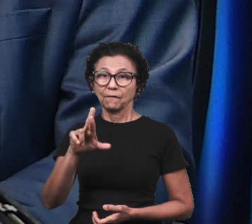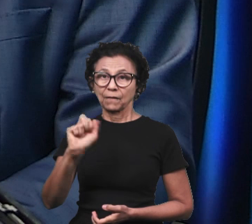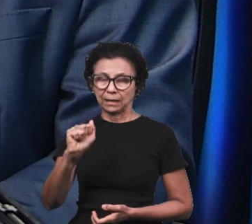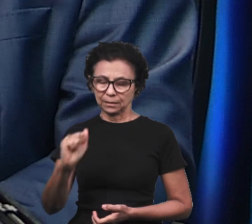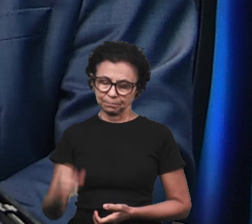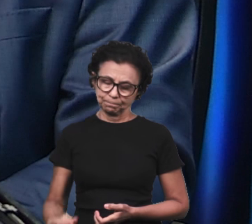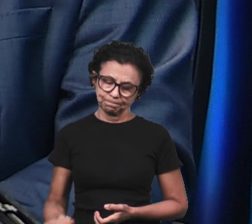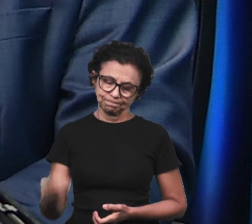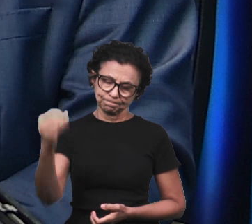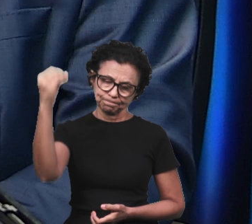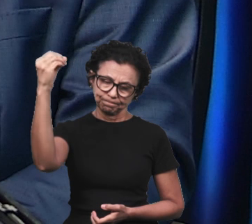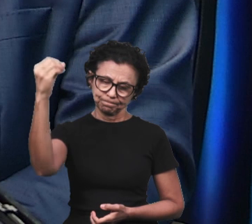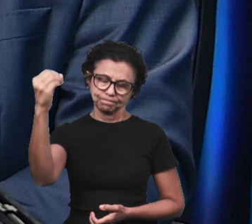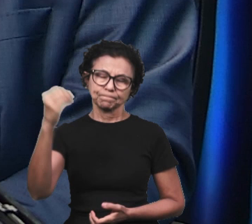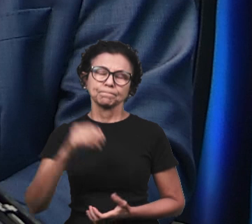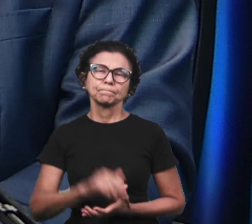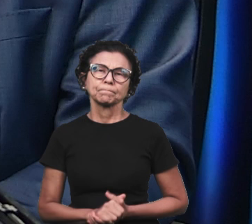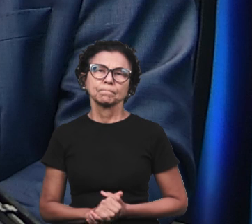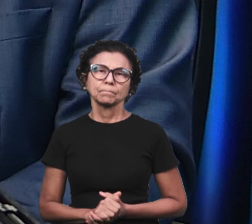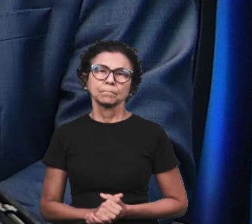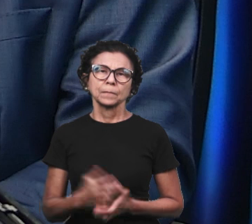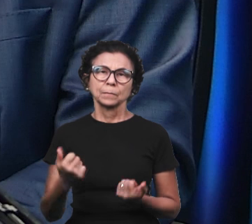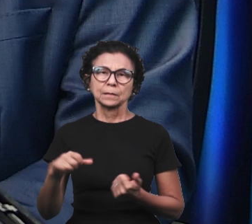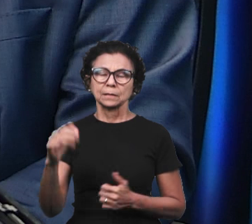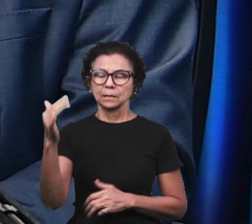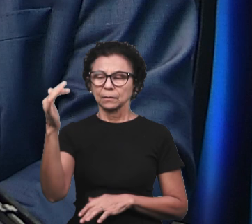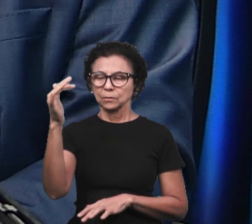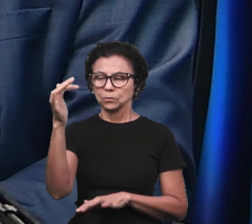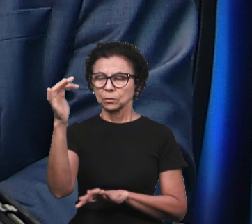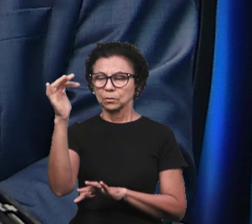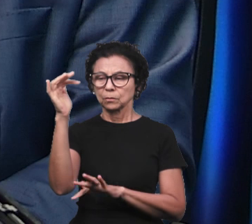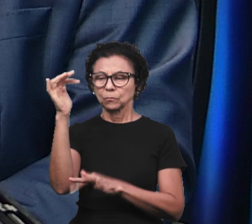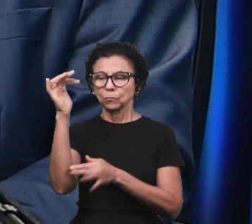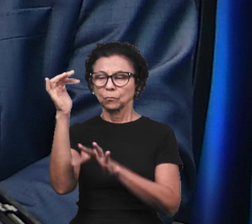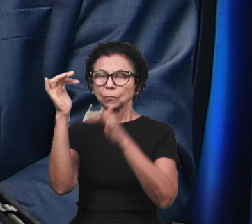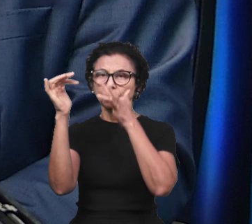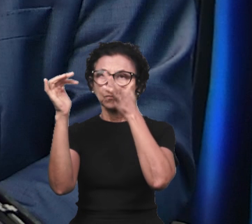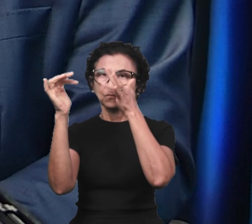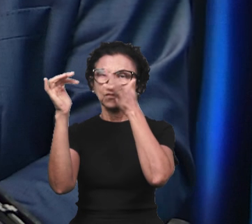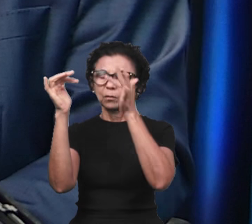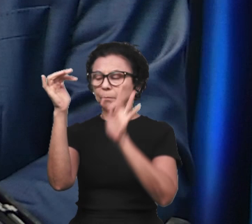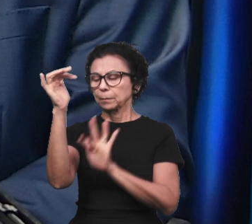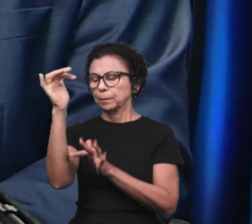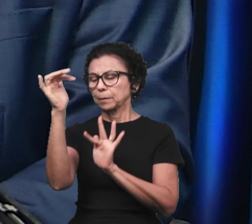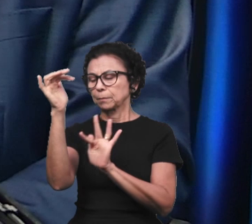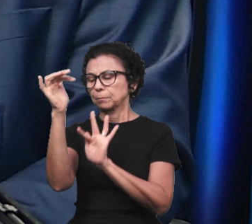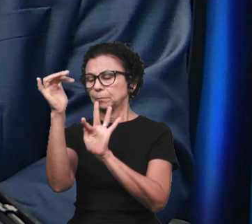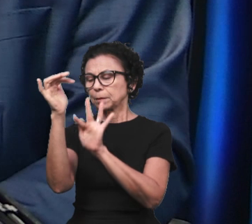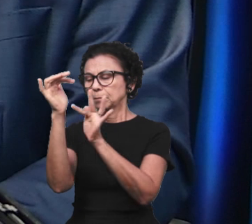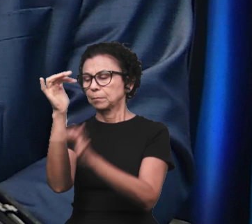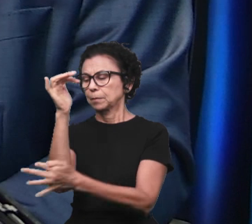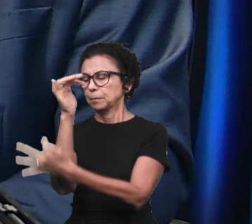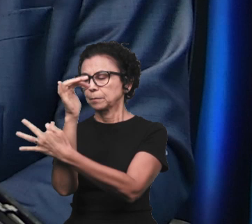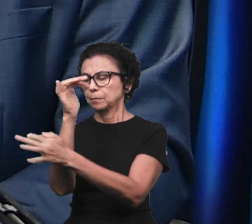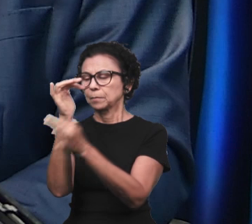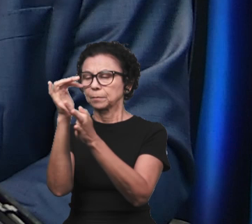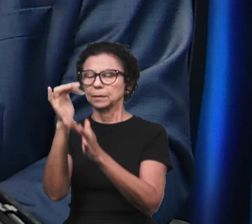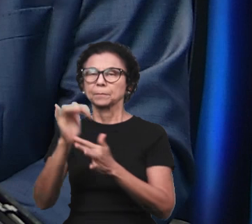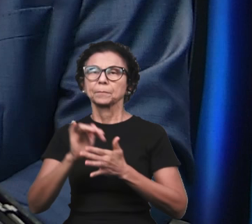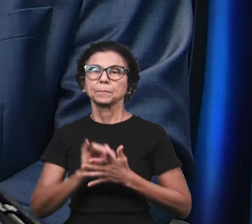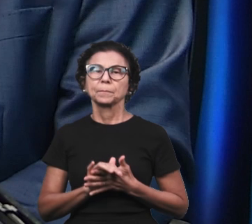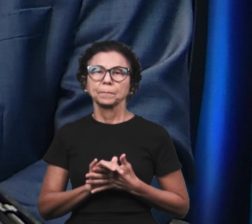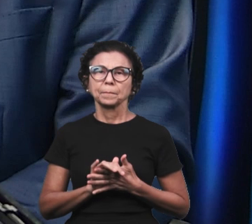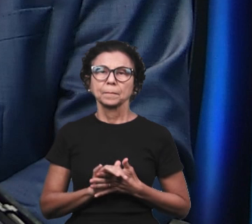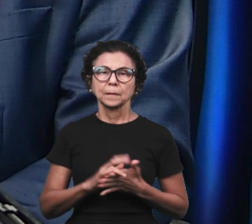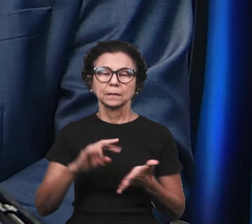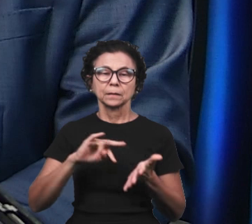que ela precisava de florescer? Porque Arão já tinha a sua experiência, mas o testemunho para